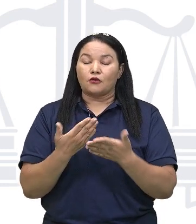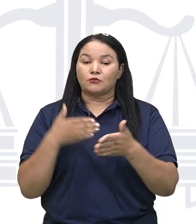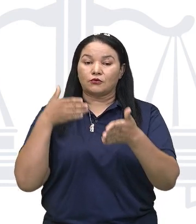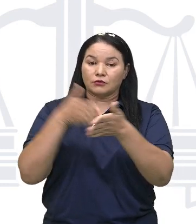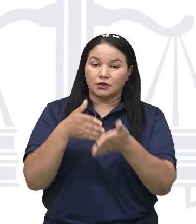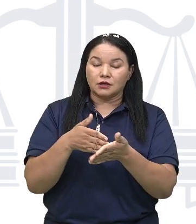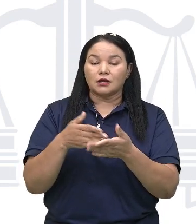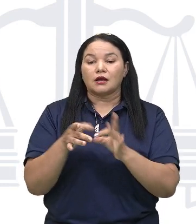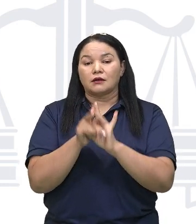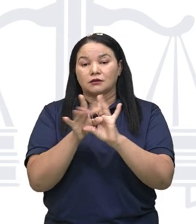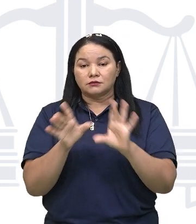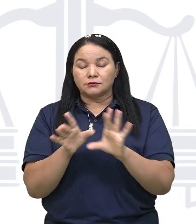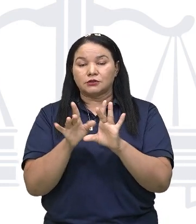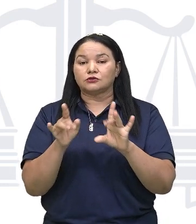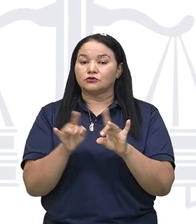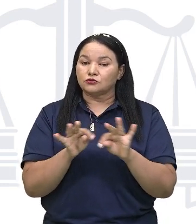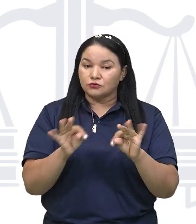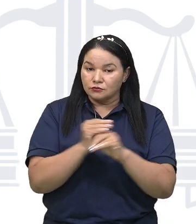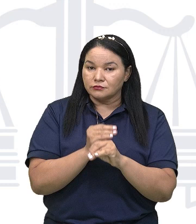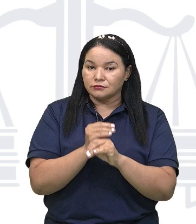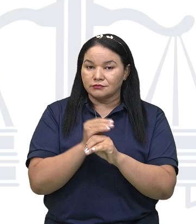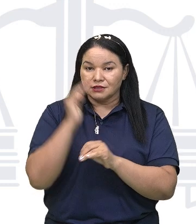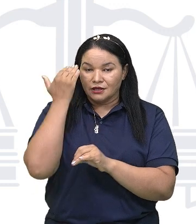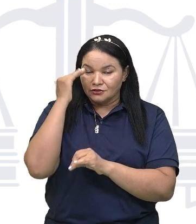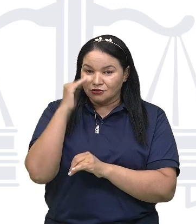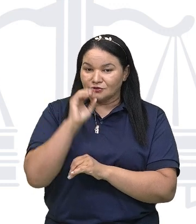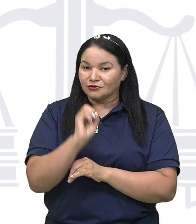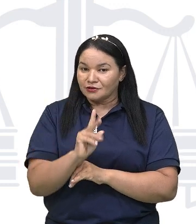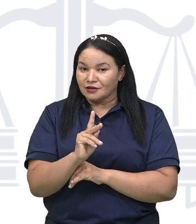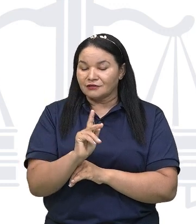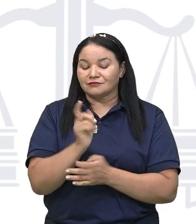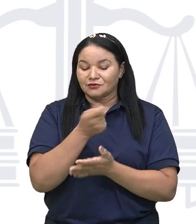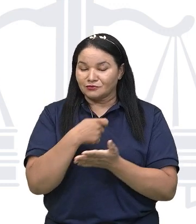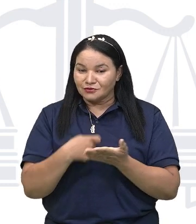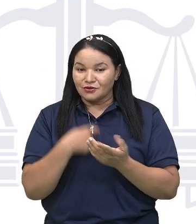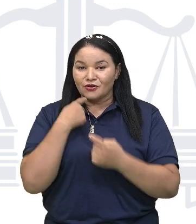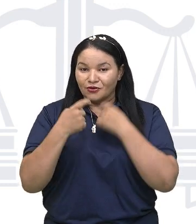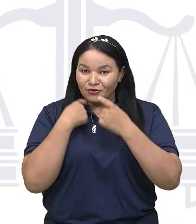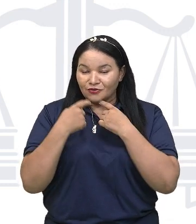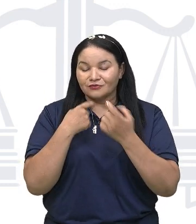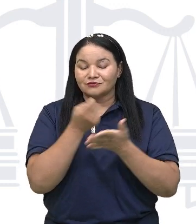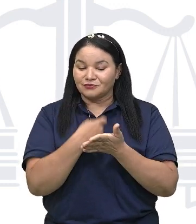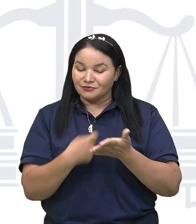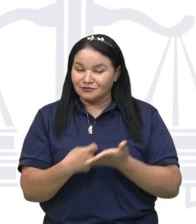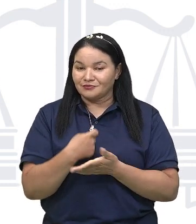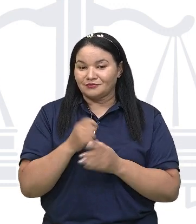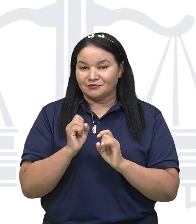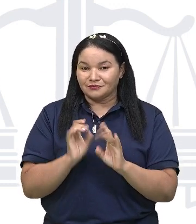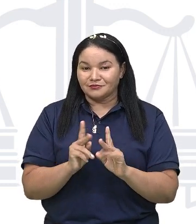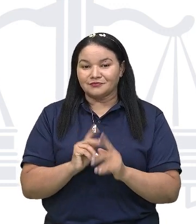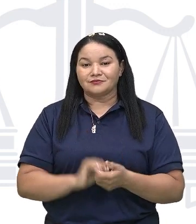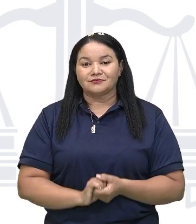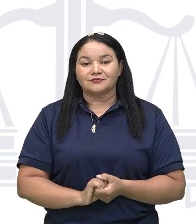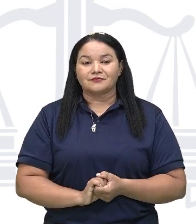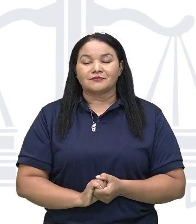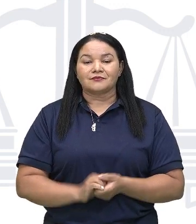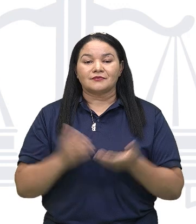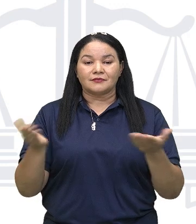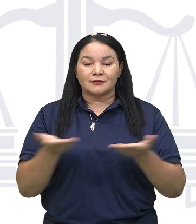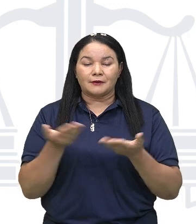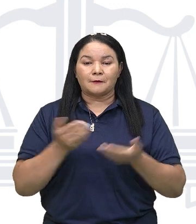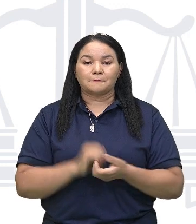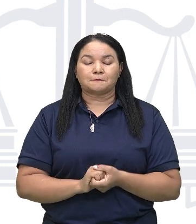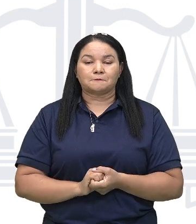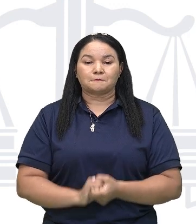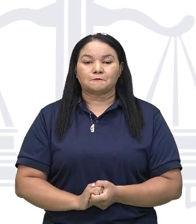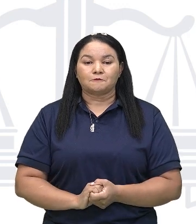fechamento e reabertura, tudo certo, né? Vão anotando aí as dúvidas. Nós vamos falar agora um pouquinho, prof, sobre o